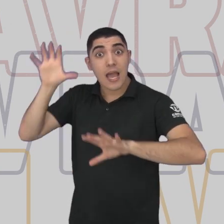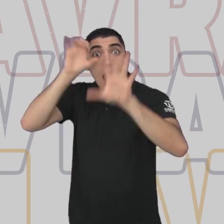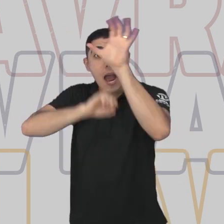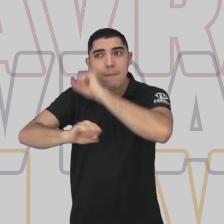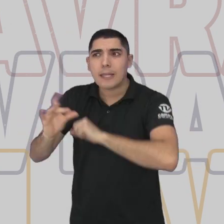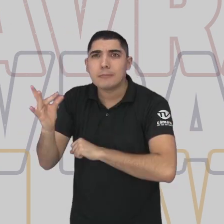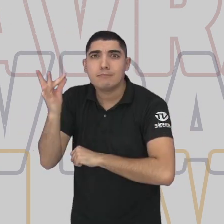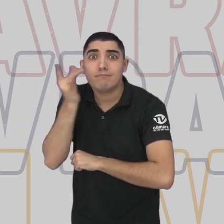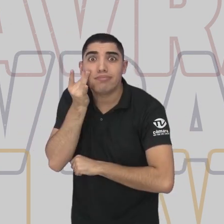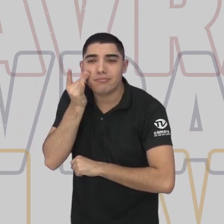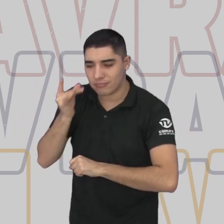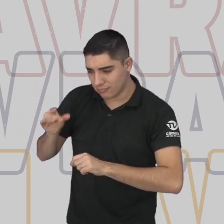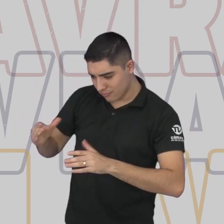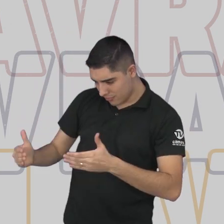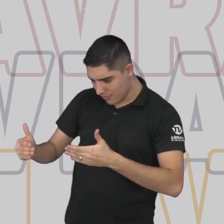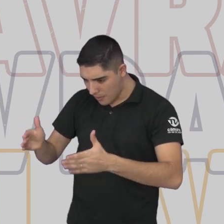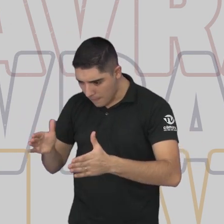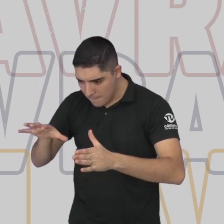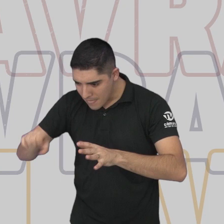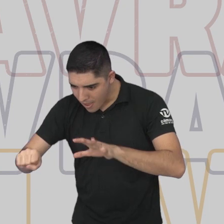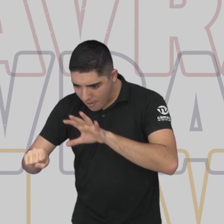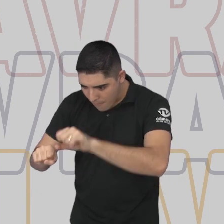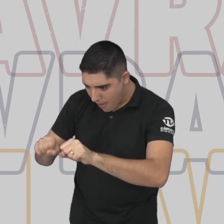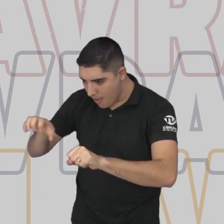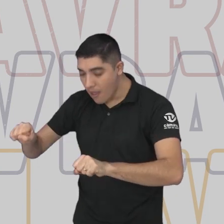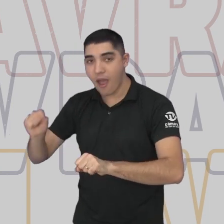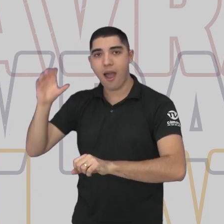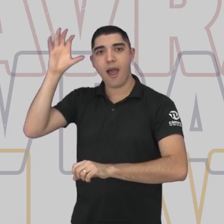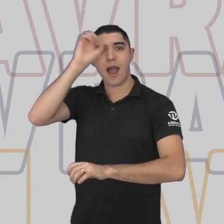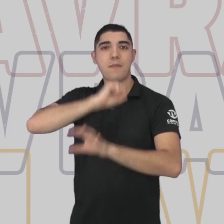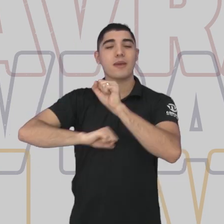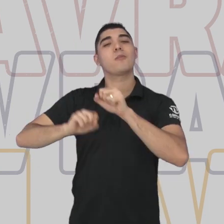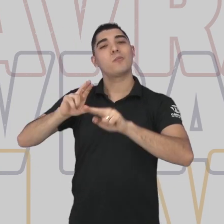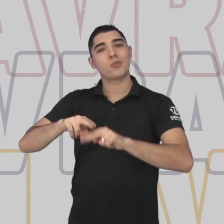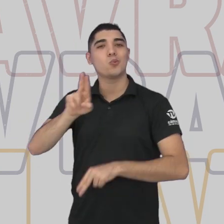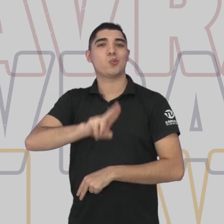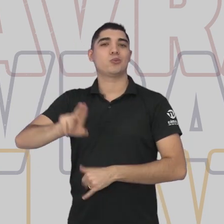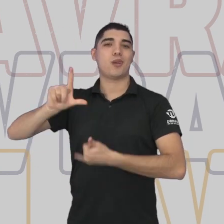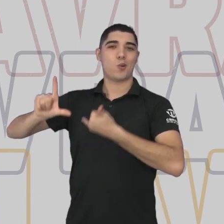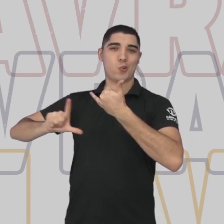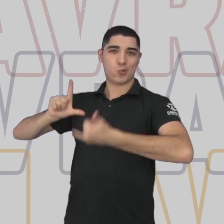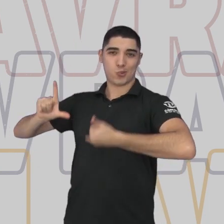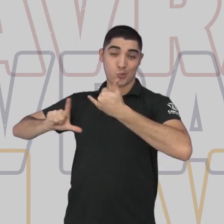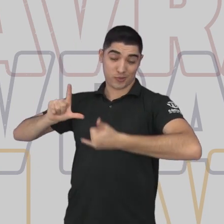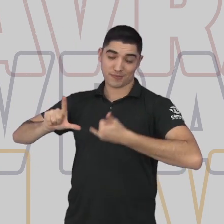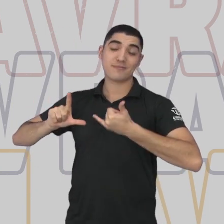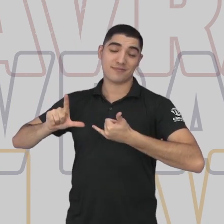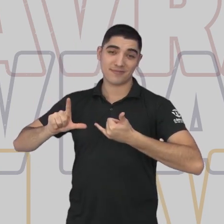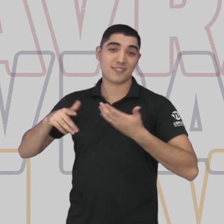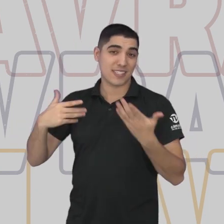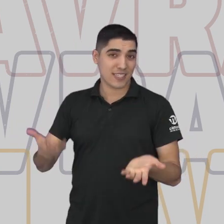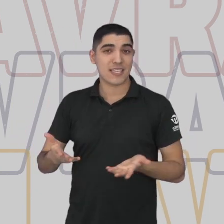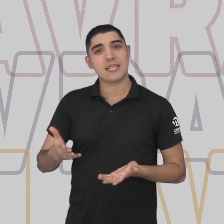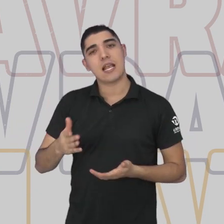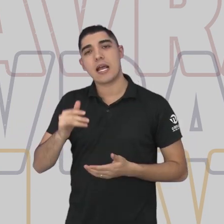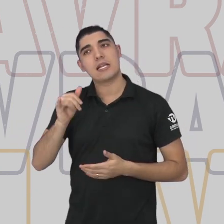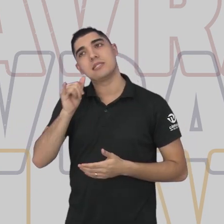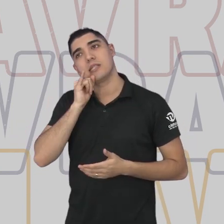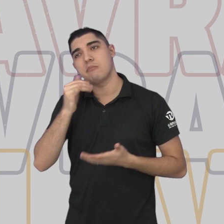como um concreto. A criança, ela aprende muito mais na parte lúdica. Então, por exemplo, se você